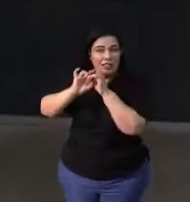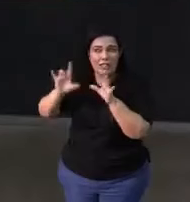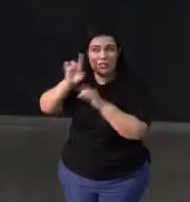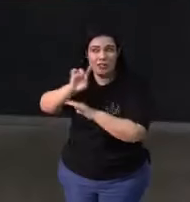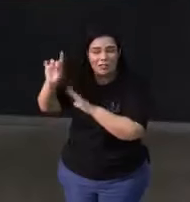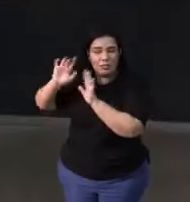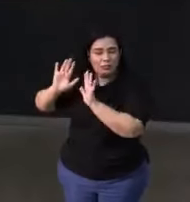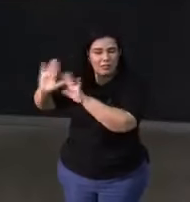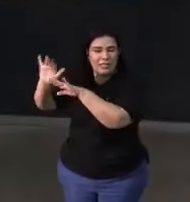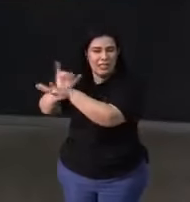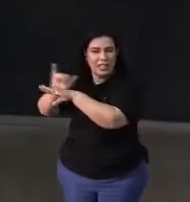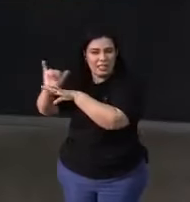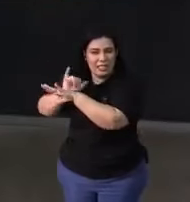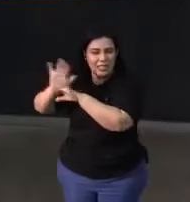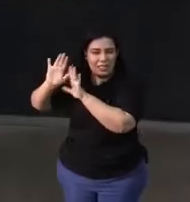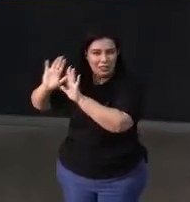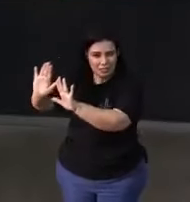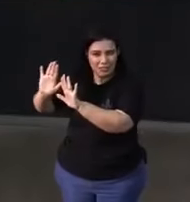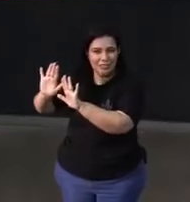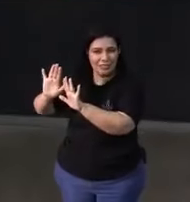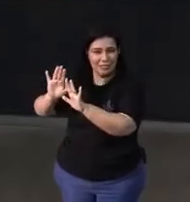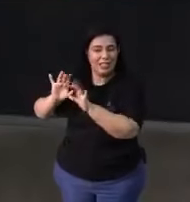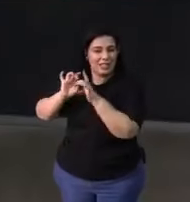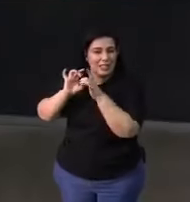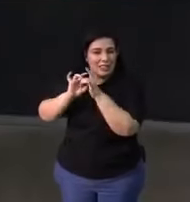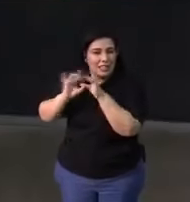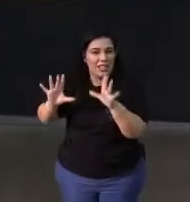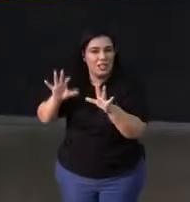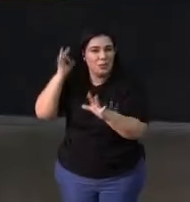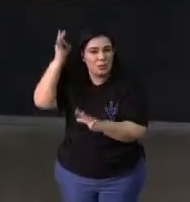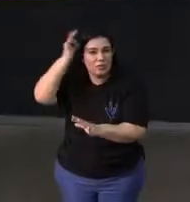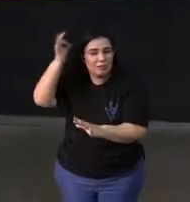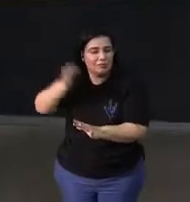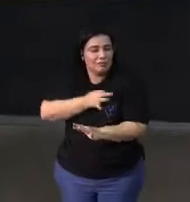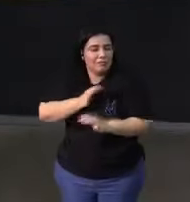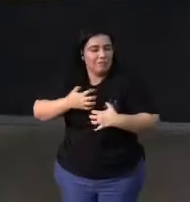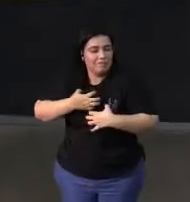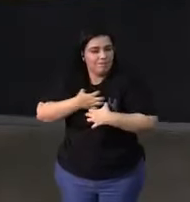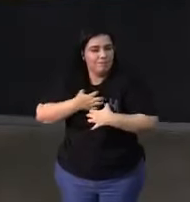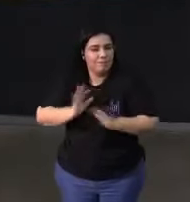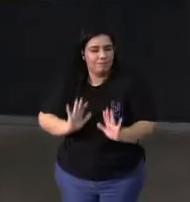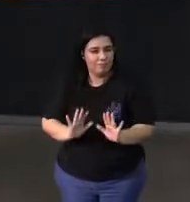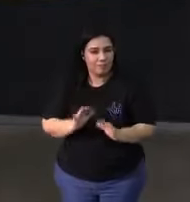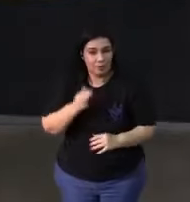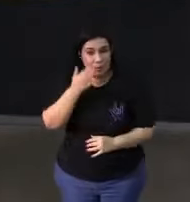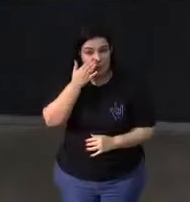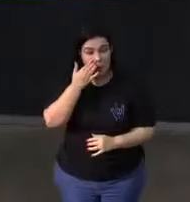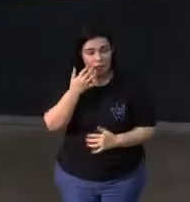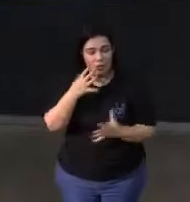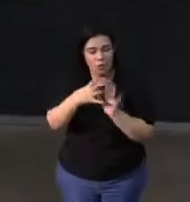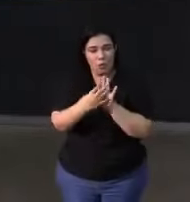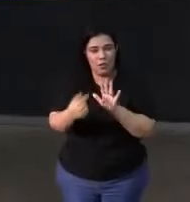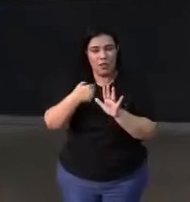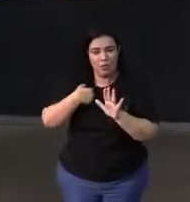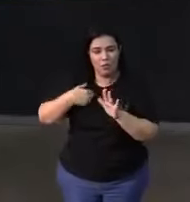te levar, deixa o vento do Espírito tocar na sua nau, amém? Fala, eu vou chegar